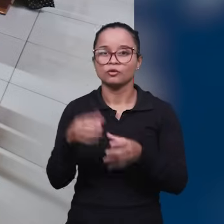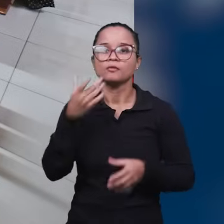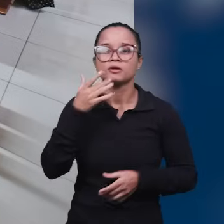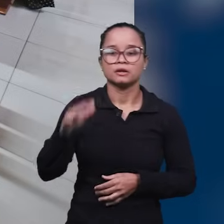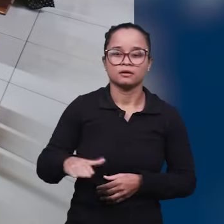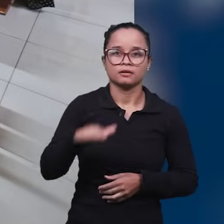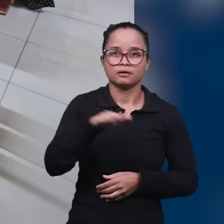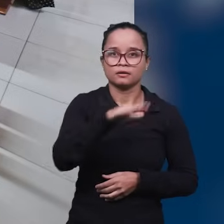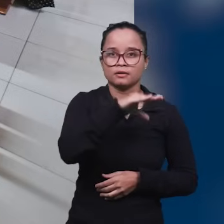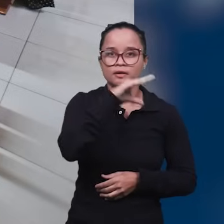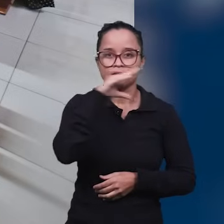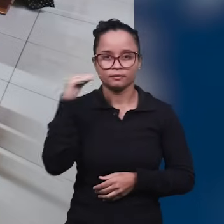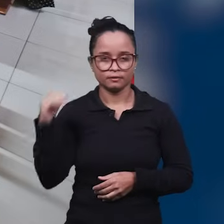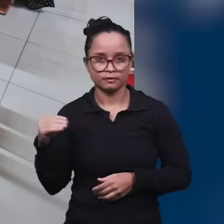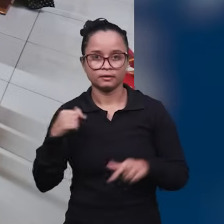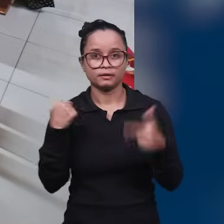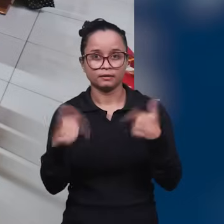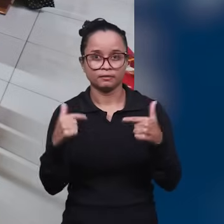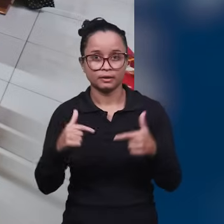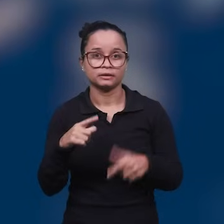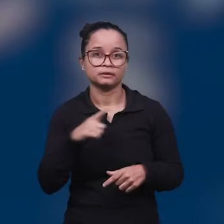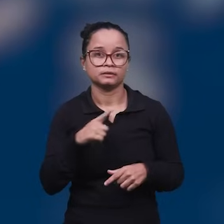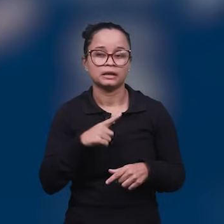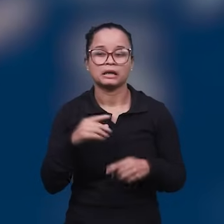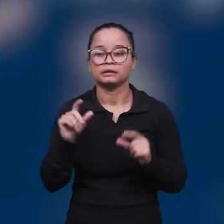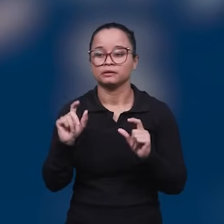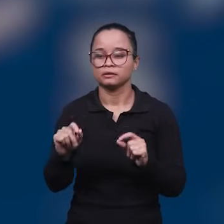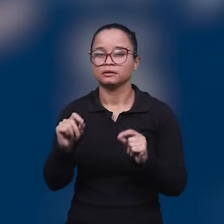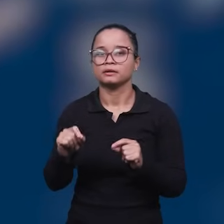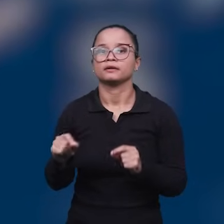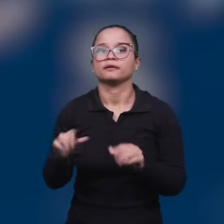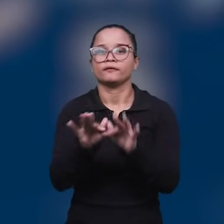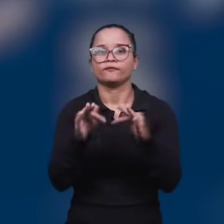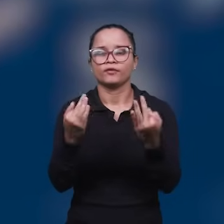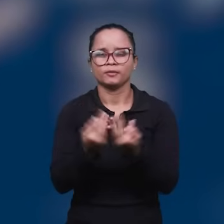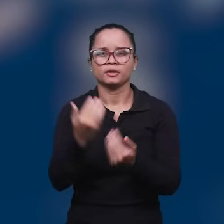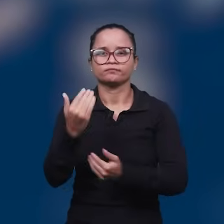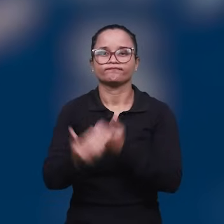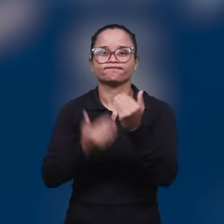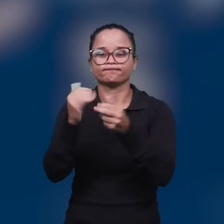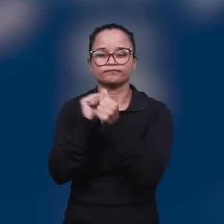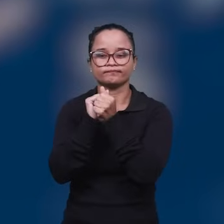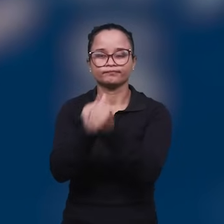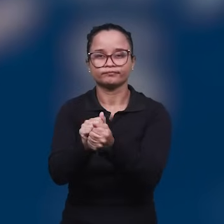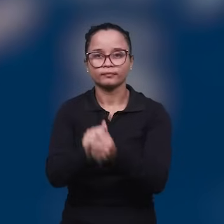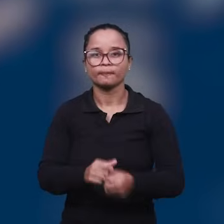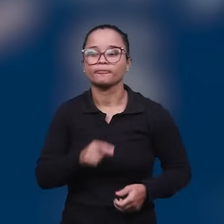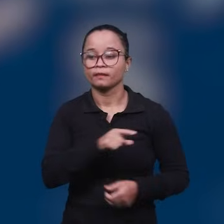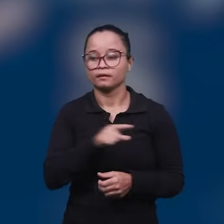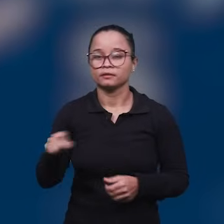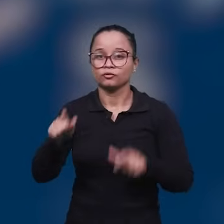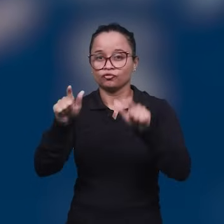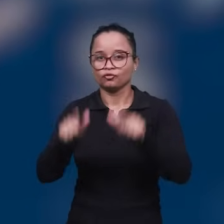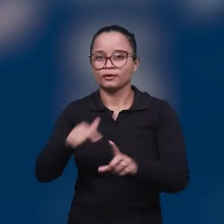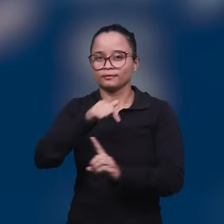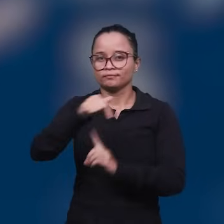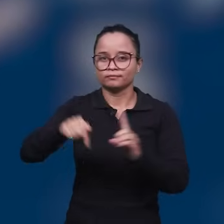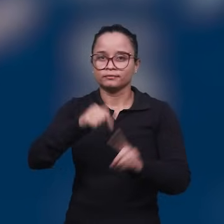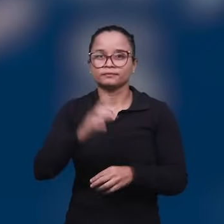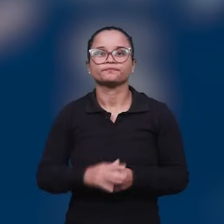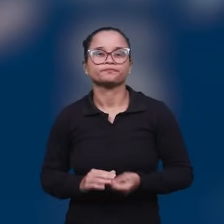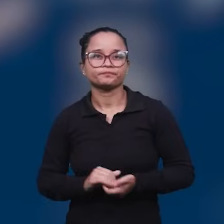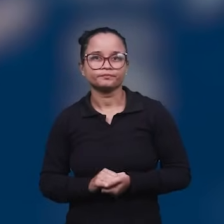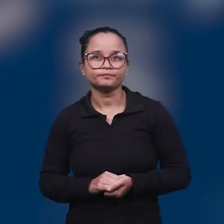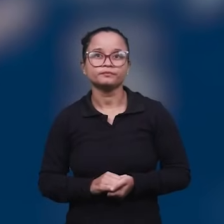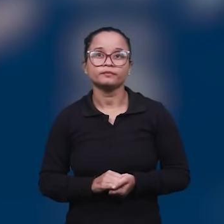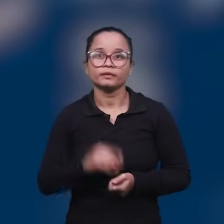Deus, acompanhados pelos familiares. Esta mesma experiência foi vivida pelos irmãos da ICM Bom Parto, na região central da